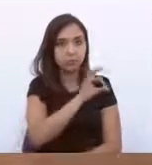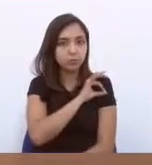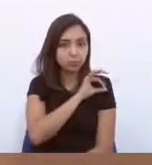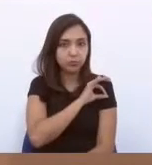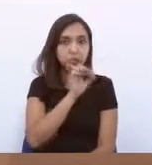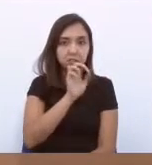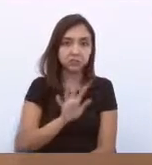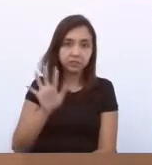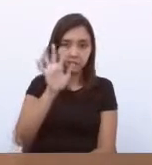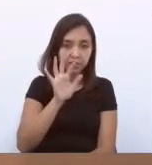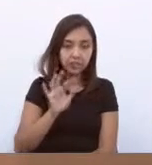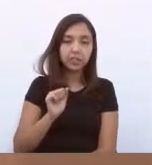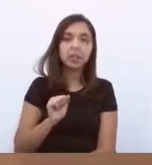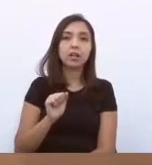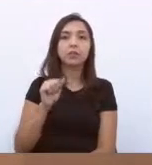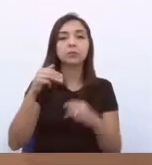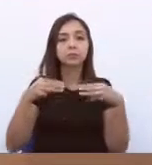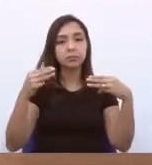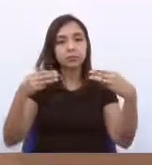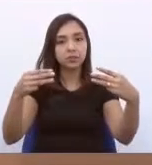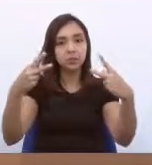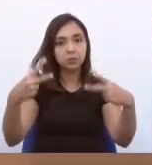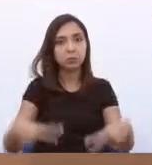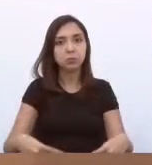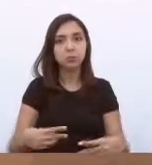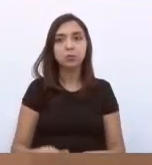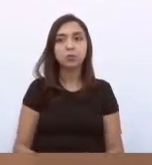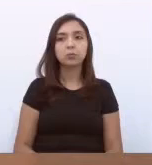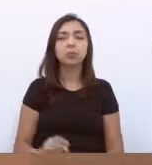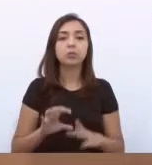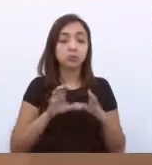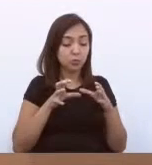o Ministério Público, enfim, os